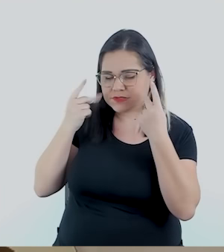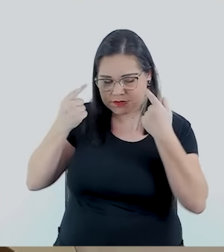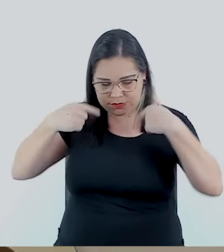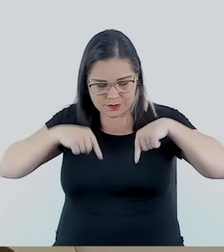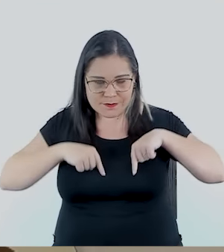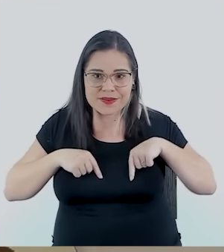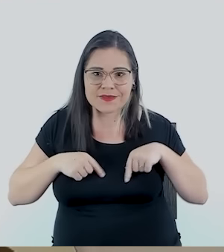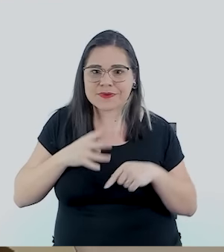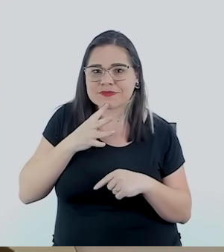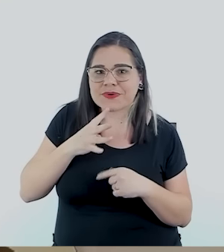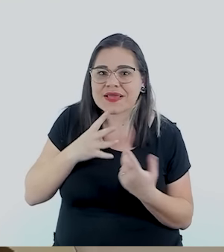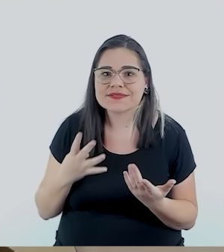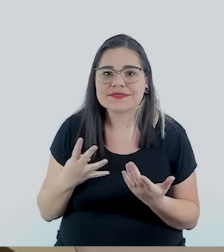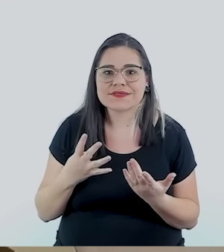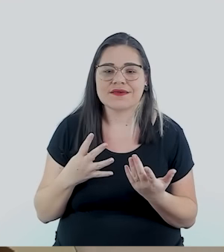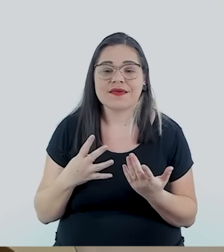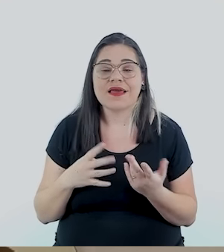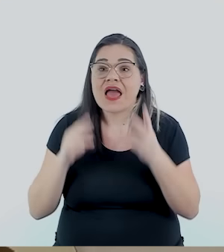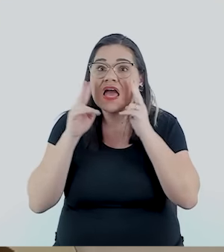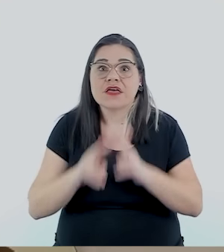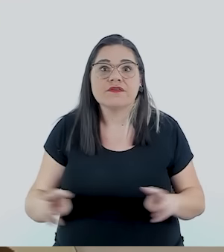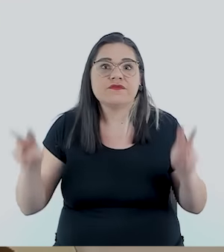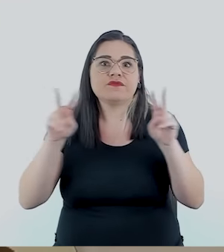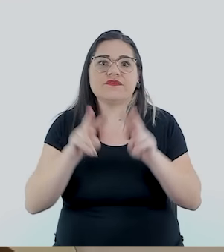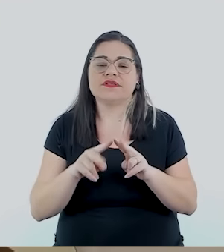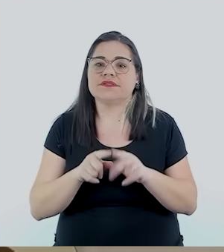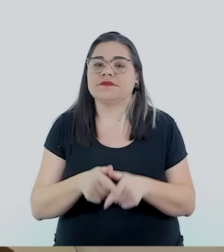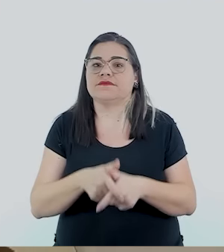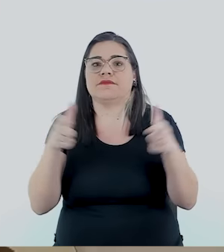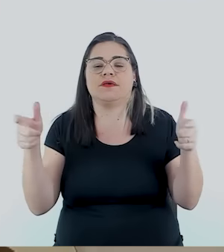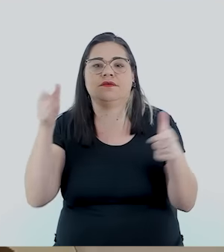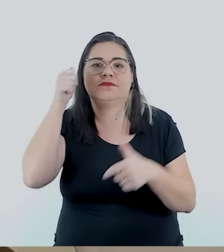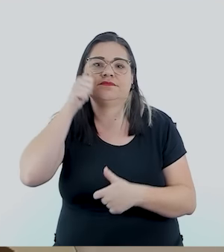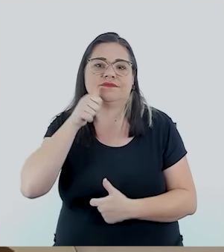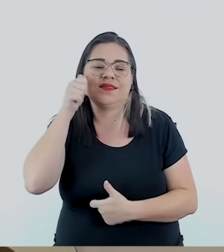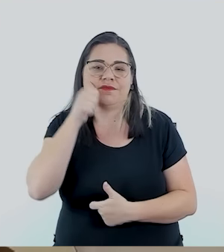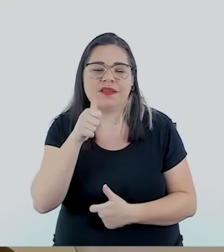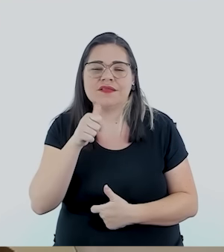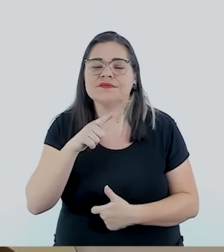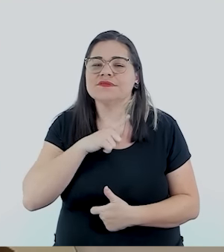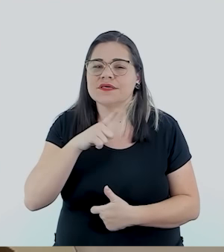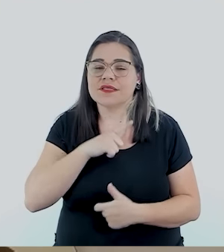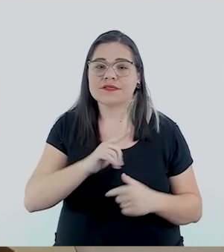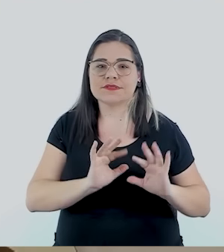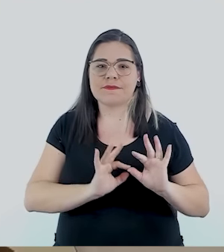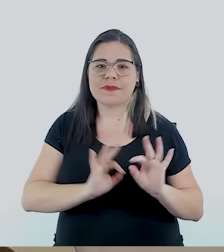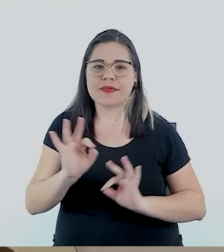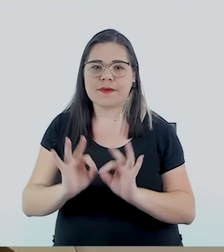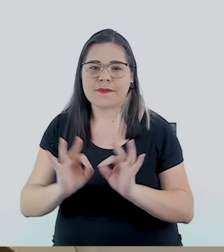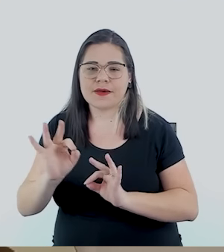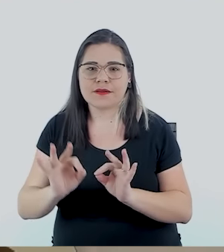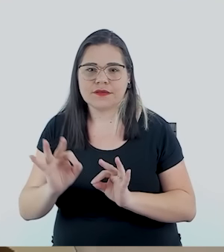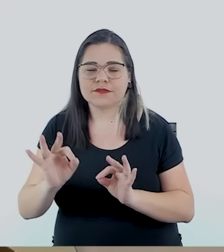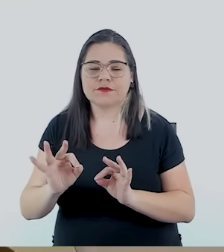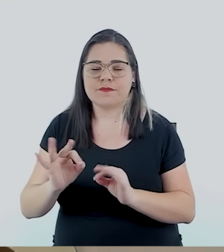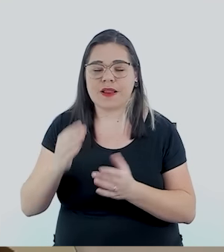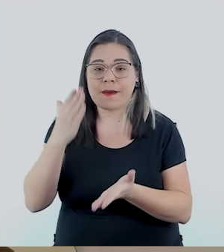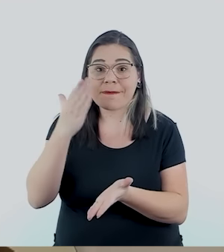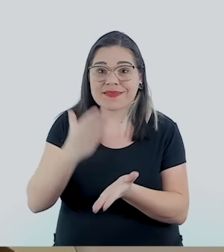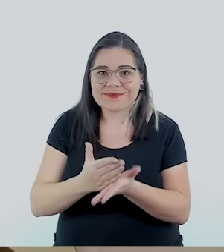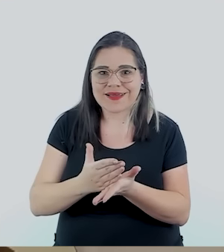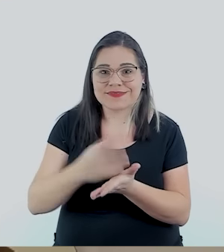para se encontrar então isso é é visível essa grande maioria de mulheres que estão se preparando para essa segunda metade da vida também